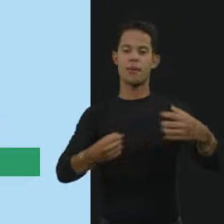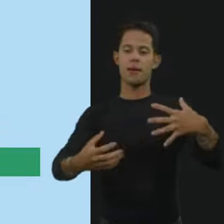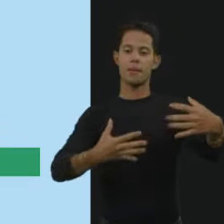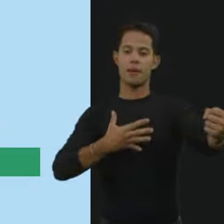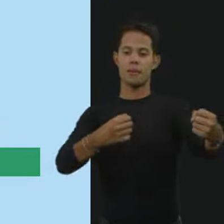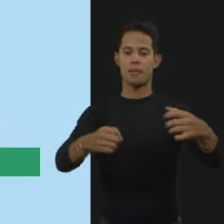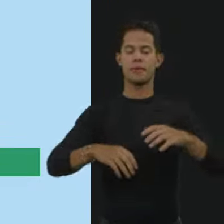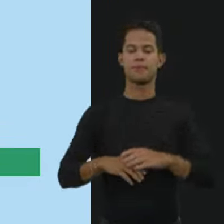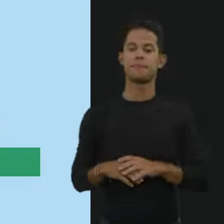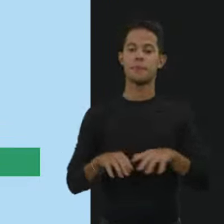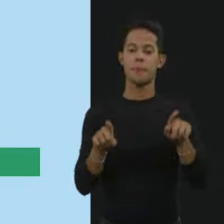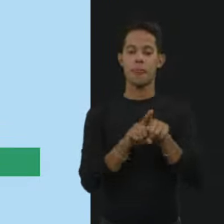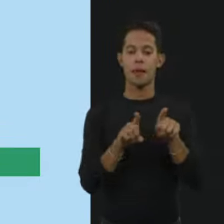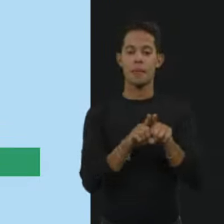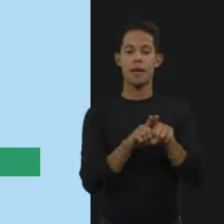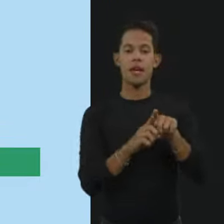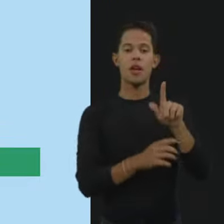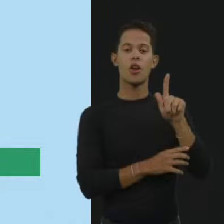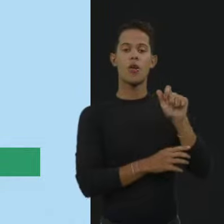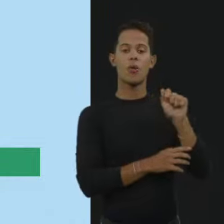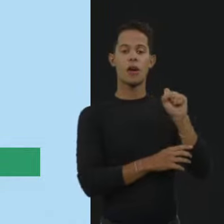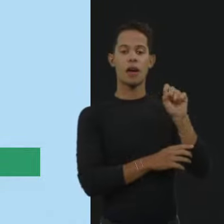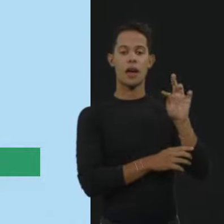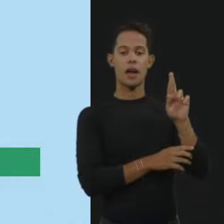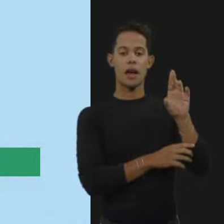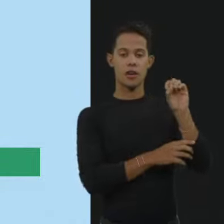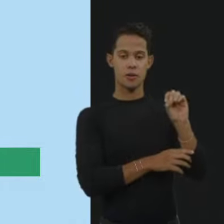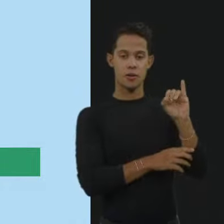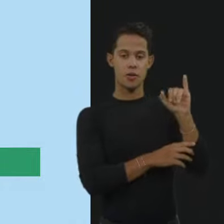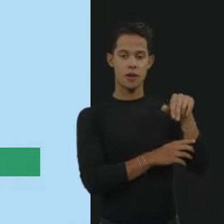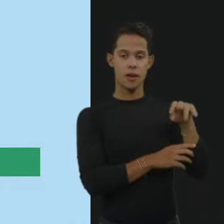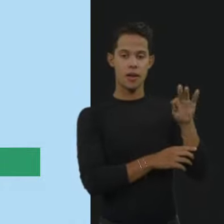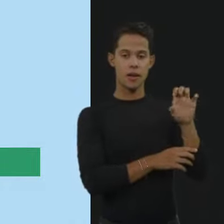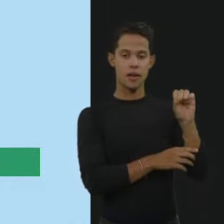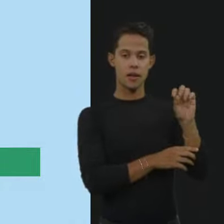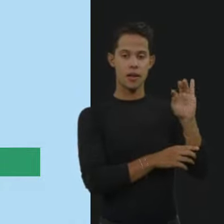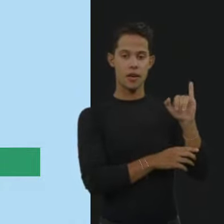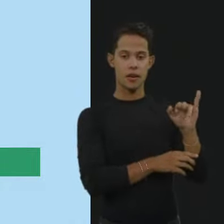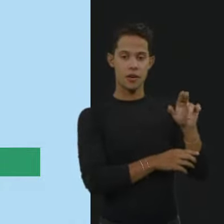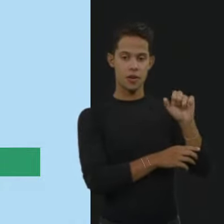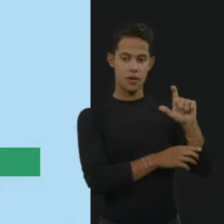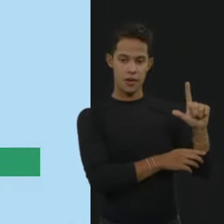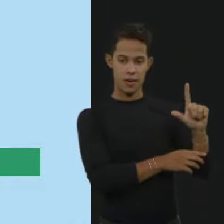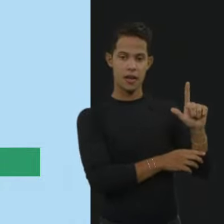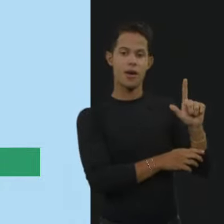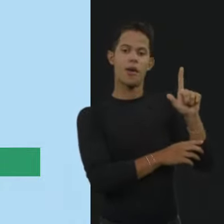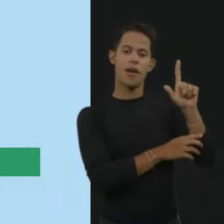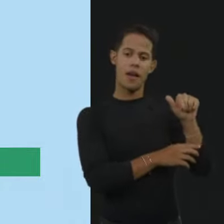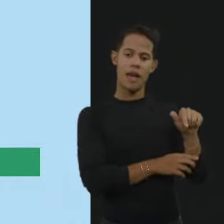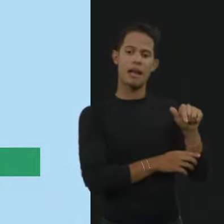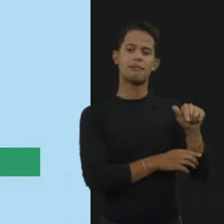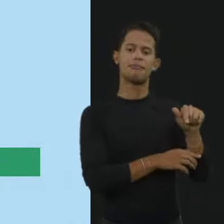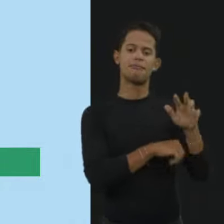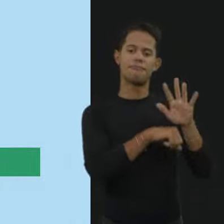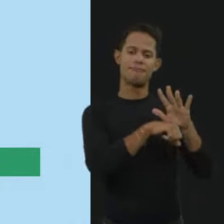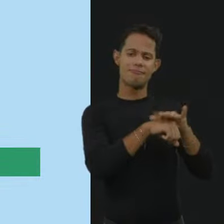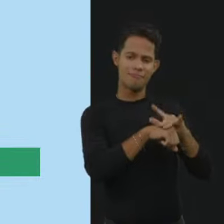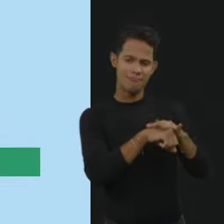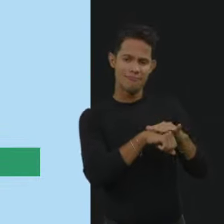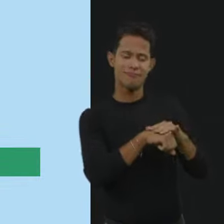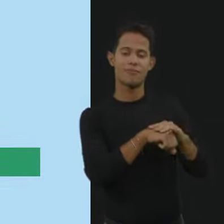edema do trato gastrointestinal, que é algo que bastante debilitante, é o sintoma